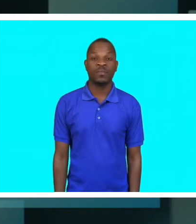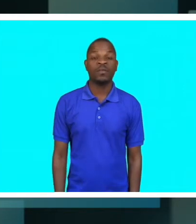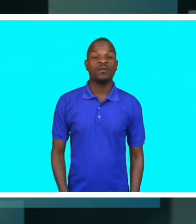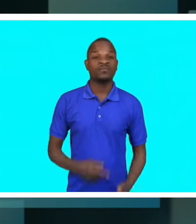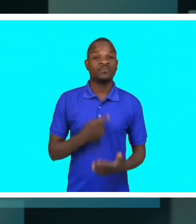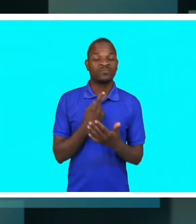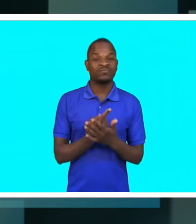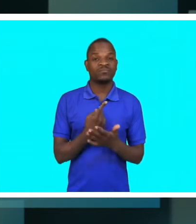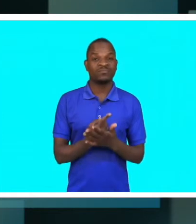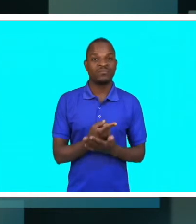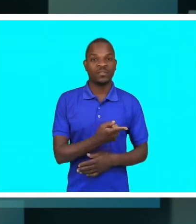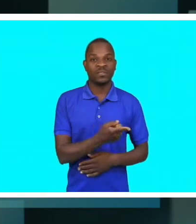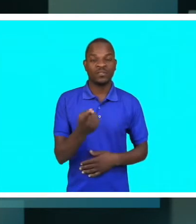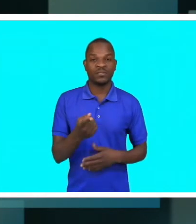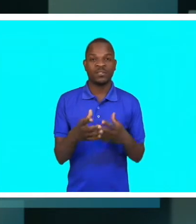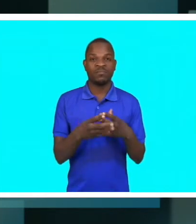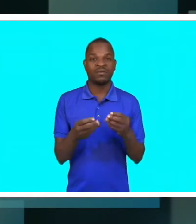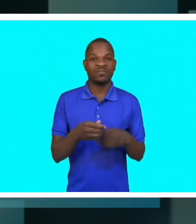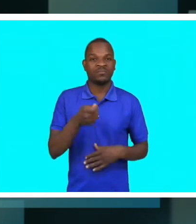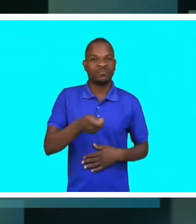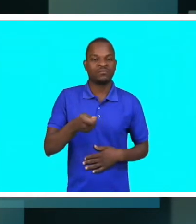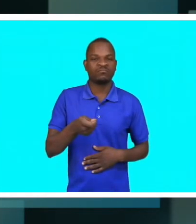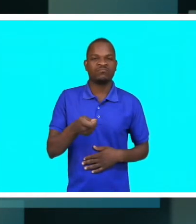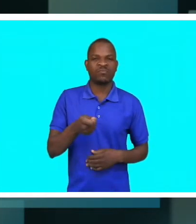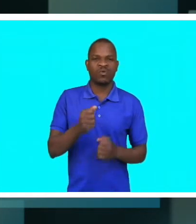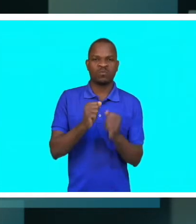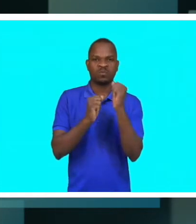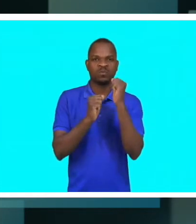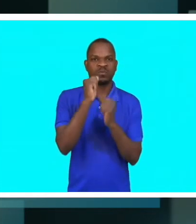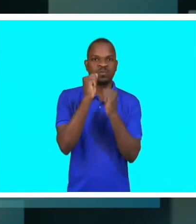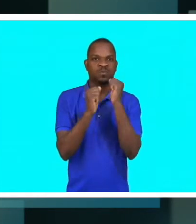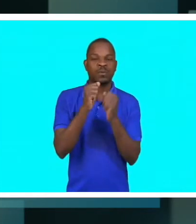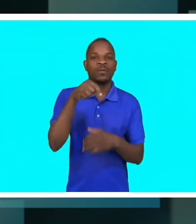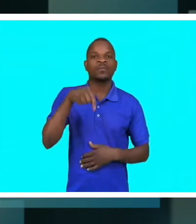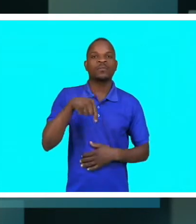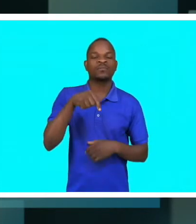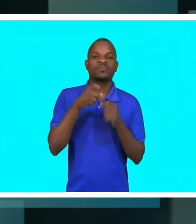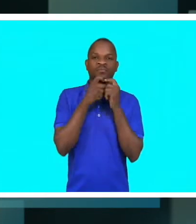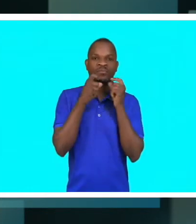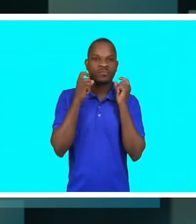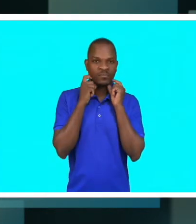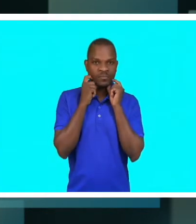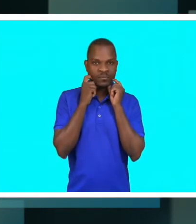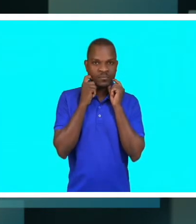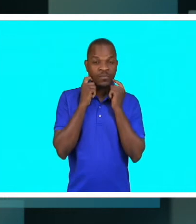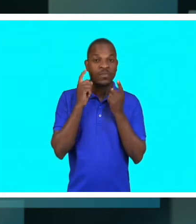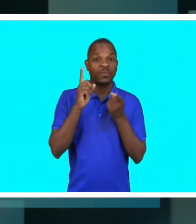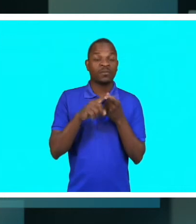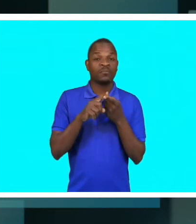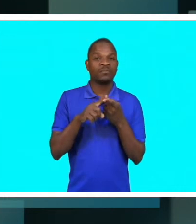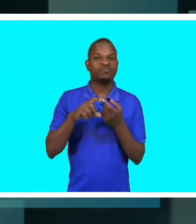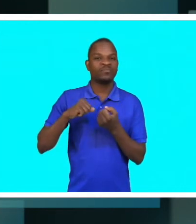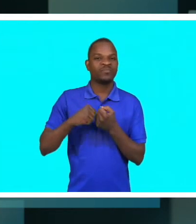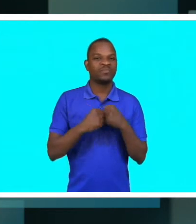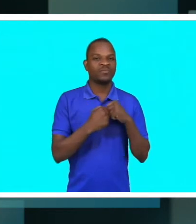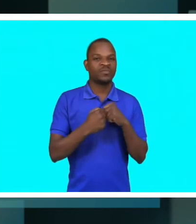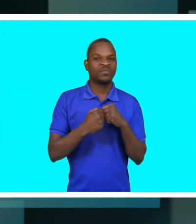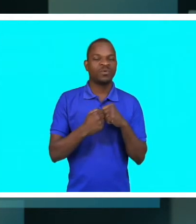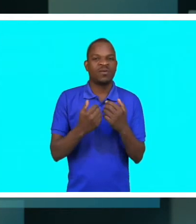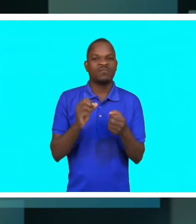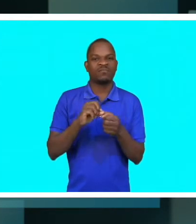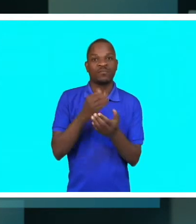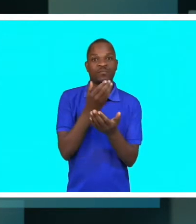Há necessidade de esses materiais serem preparados ou produzidos internamente. Daí o desafio